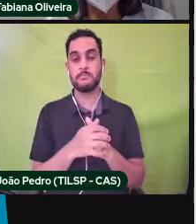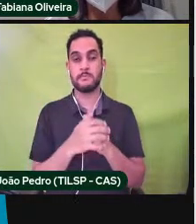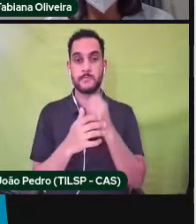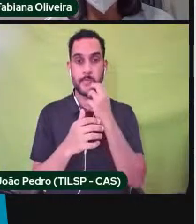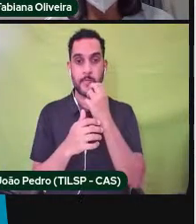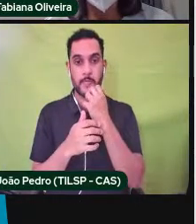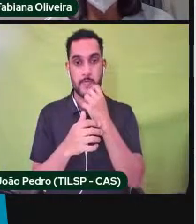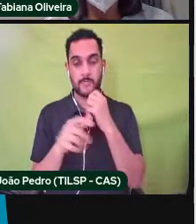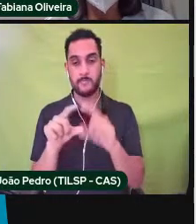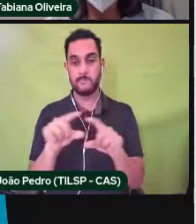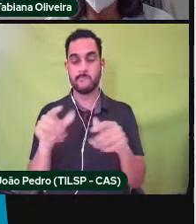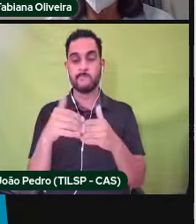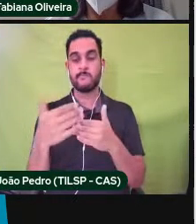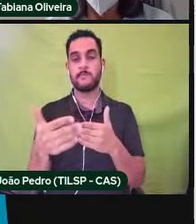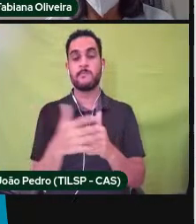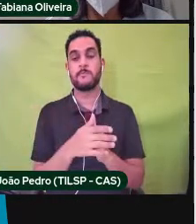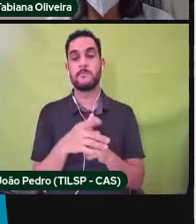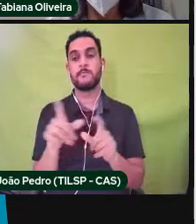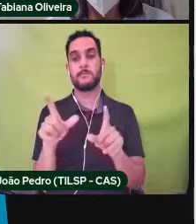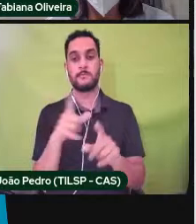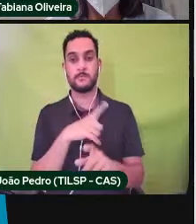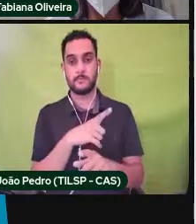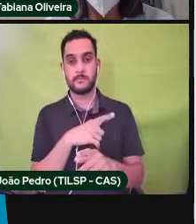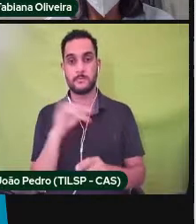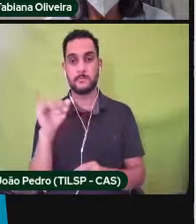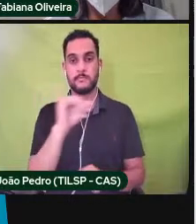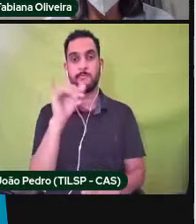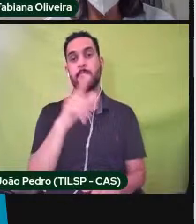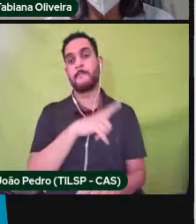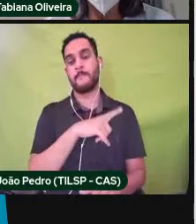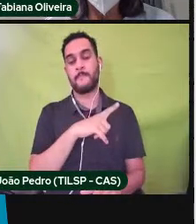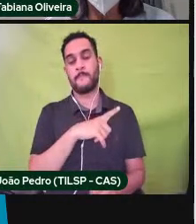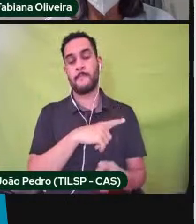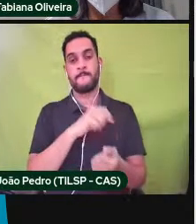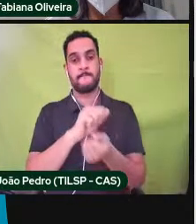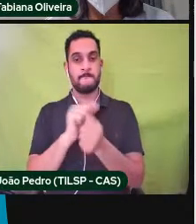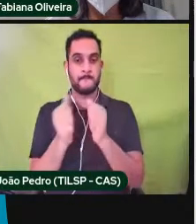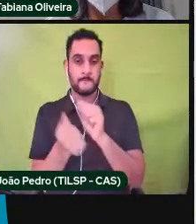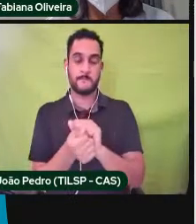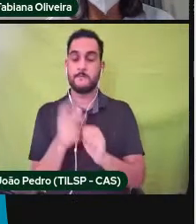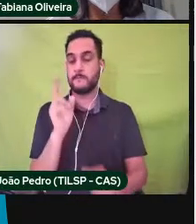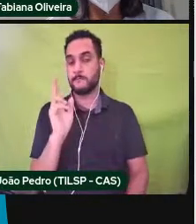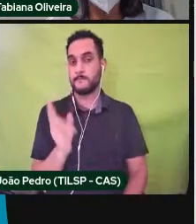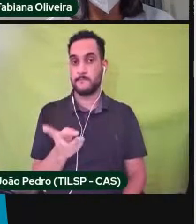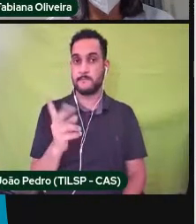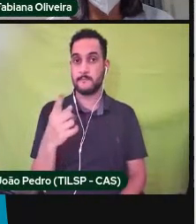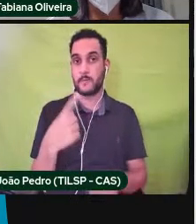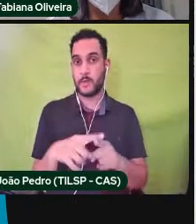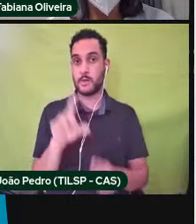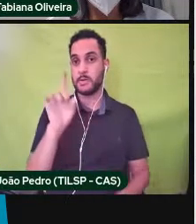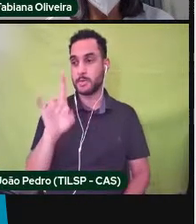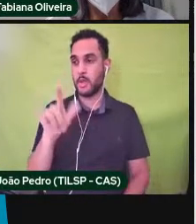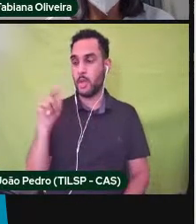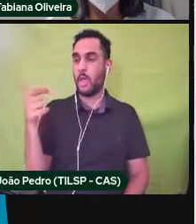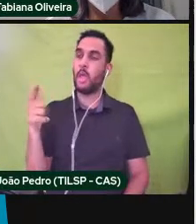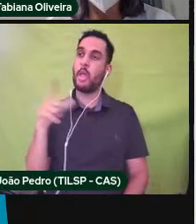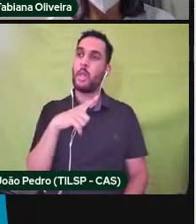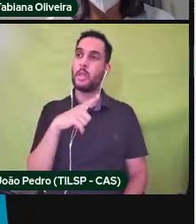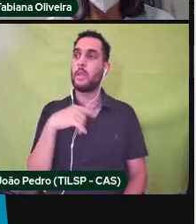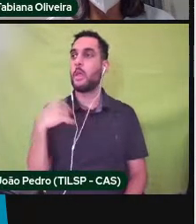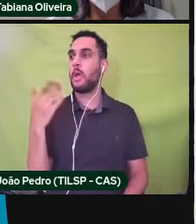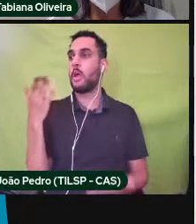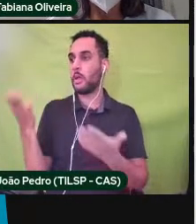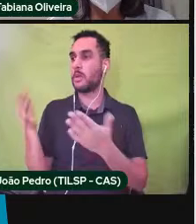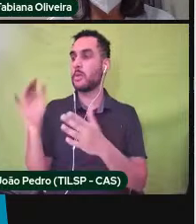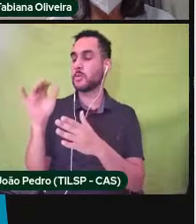visível a preocupação com o aprimoramento desses sistemas, porque não basta ele receber o adjetivo de inclusivo, se não